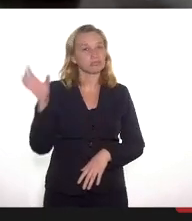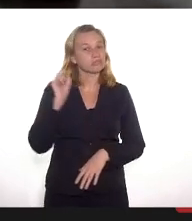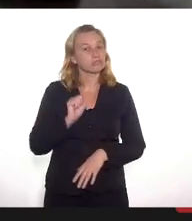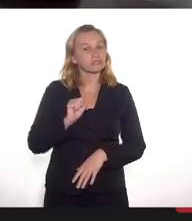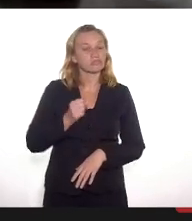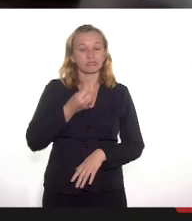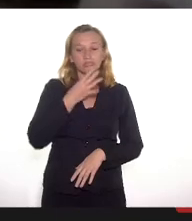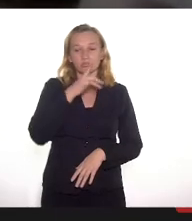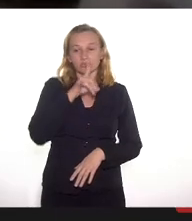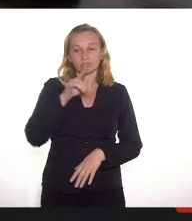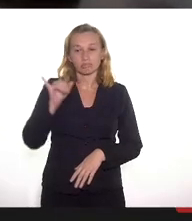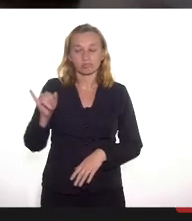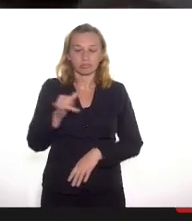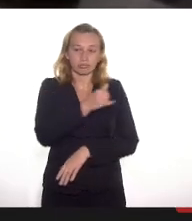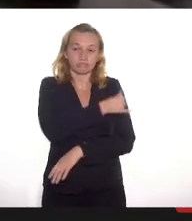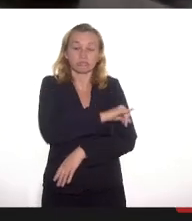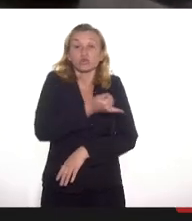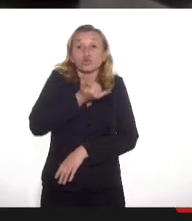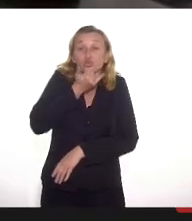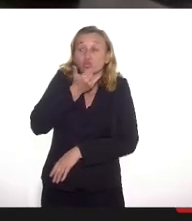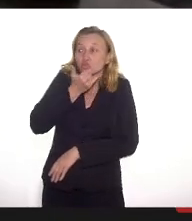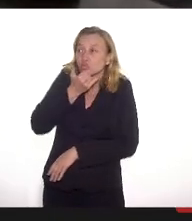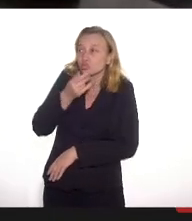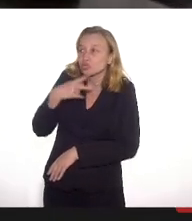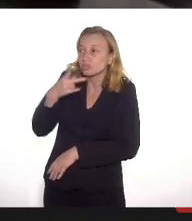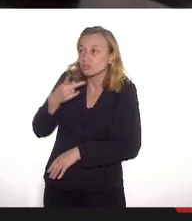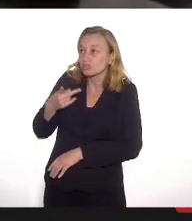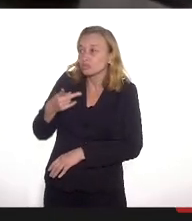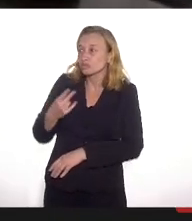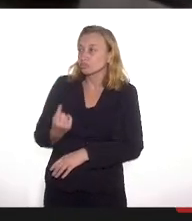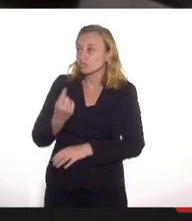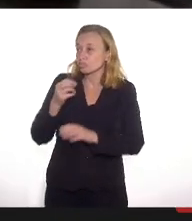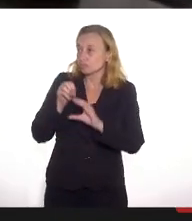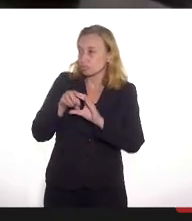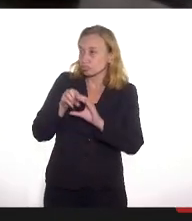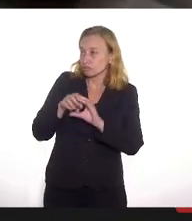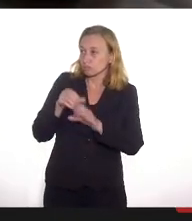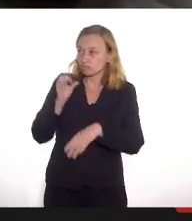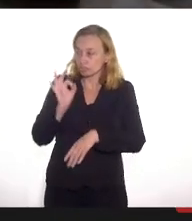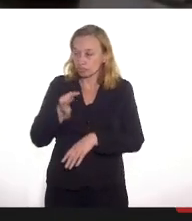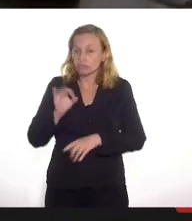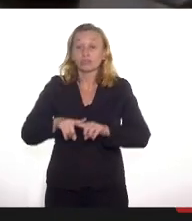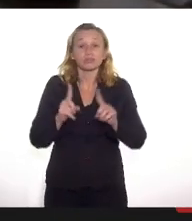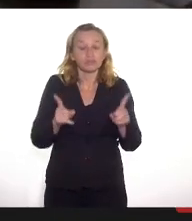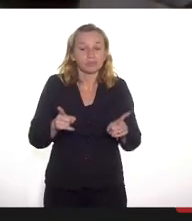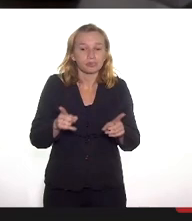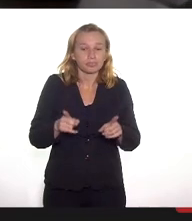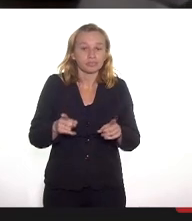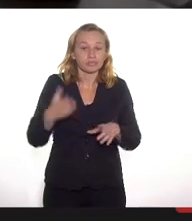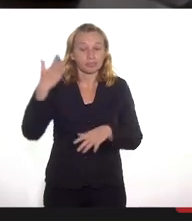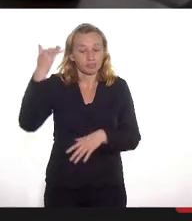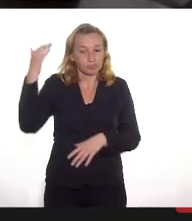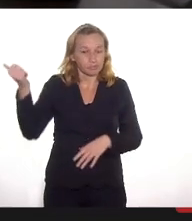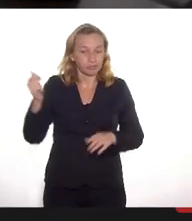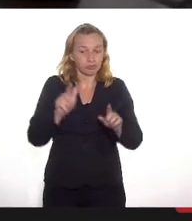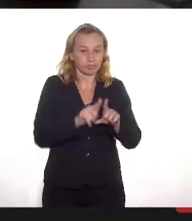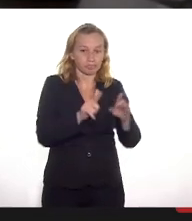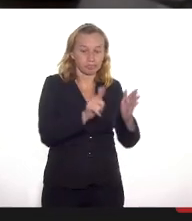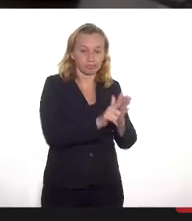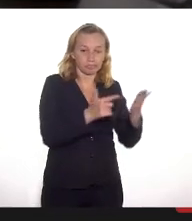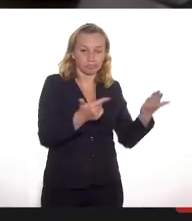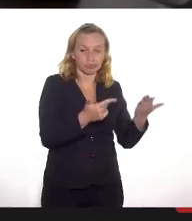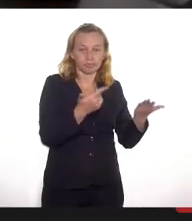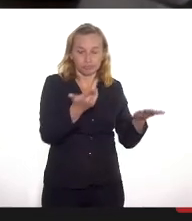uso Bom dia Rio por exemplo o pequeno tá falando de uma emissora esse também a gente tem a audiência do programa vocês